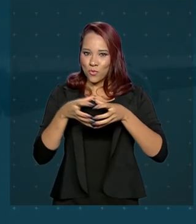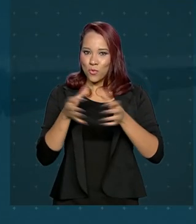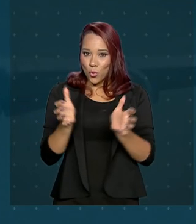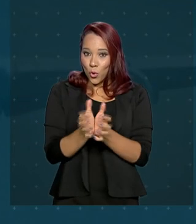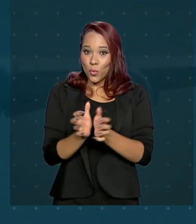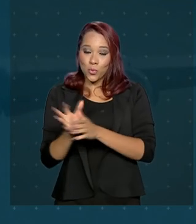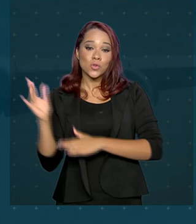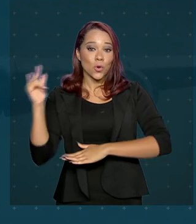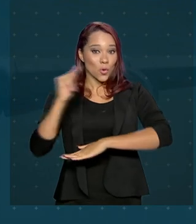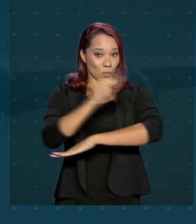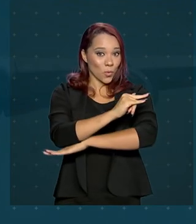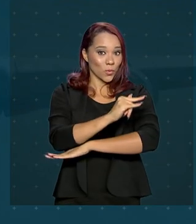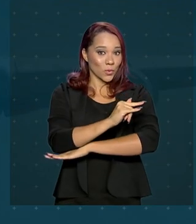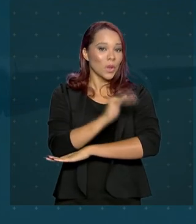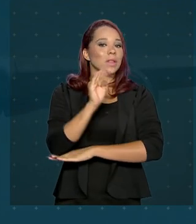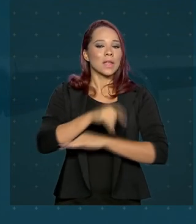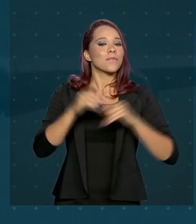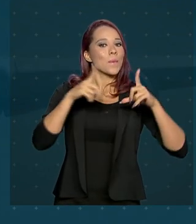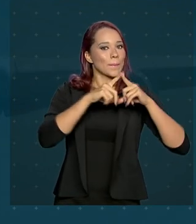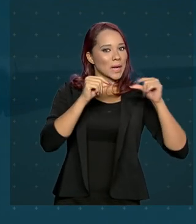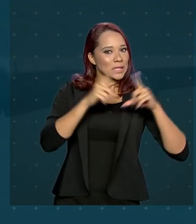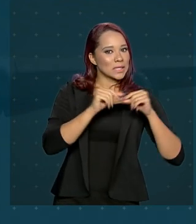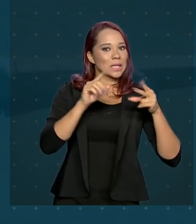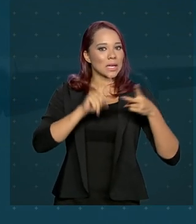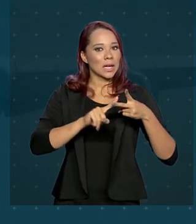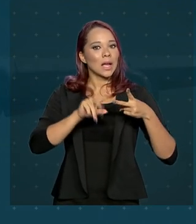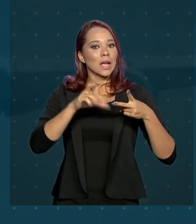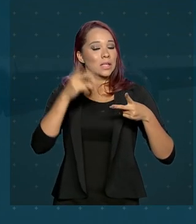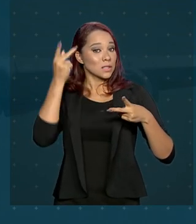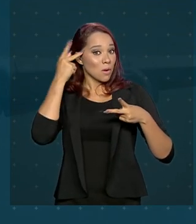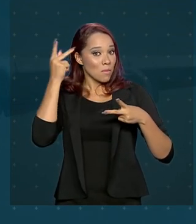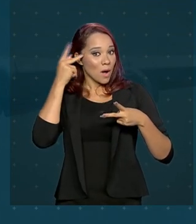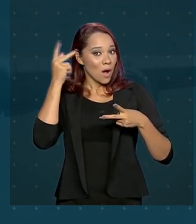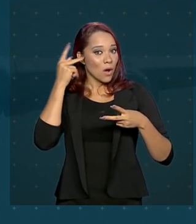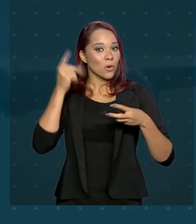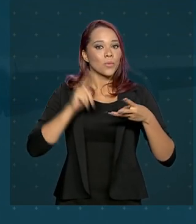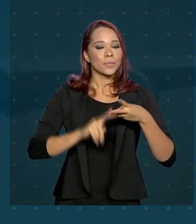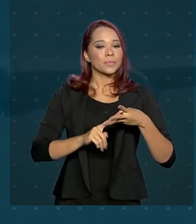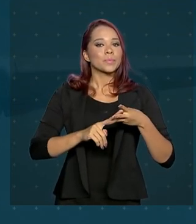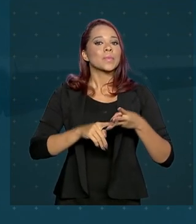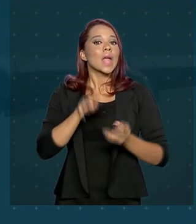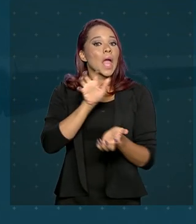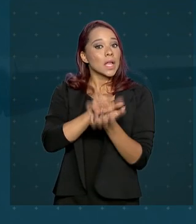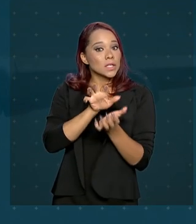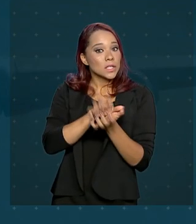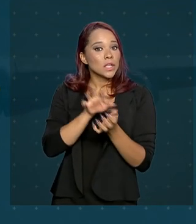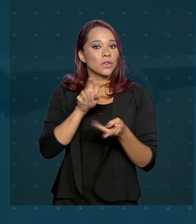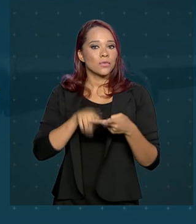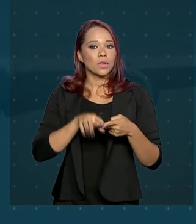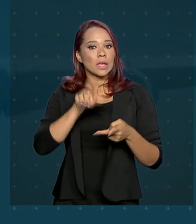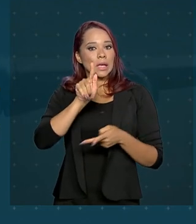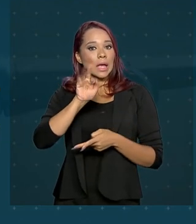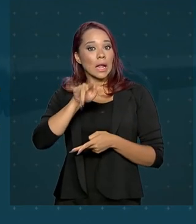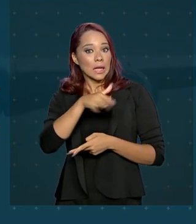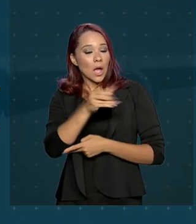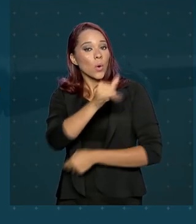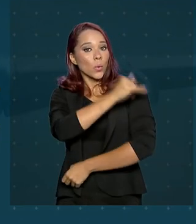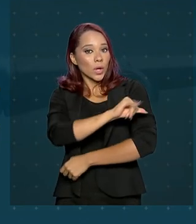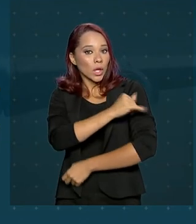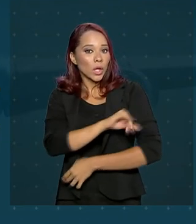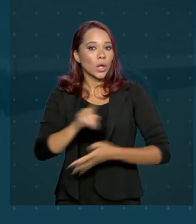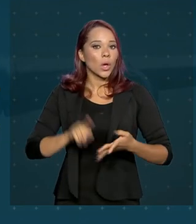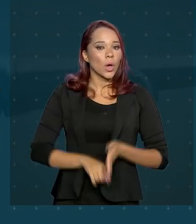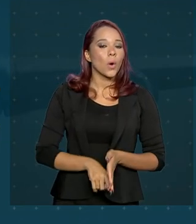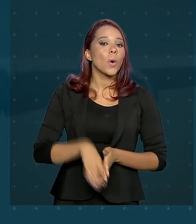grande volume de partidas, Brasília e Congonhas, em São Paulo. Recife, em Pernambuco, Galeão, no Rio de Janeiro, Belo